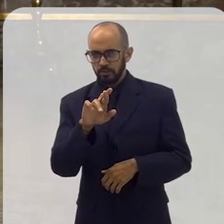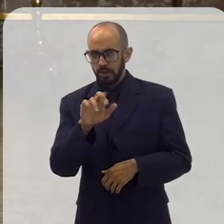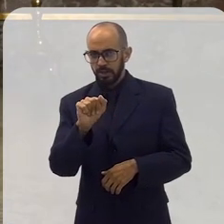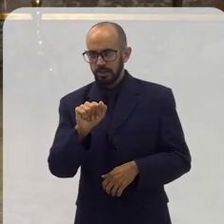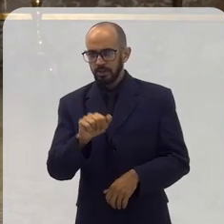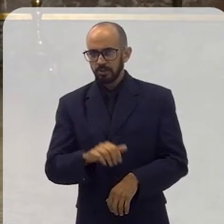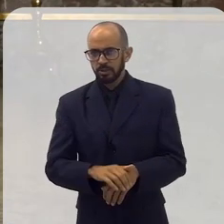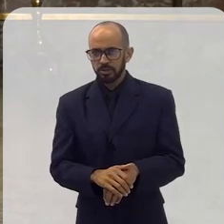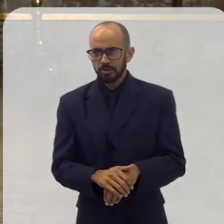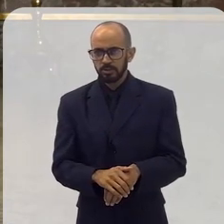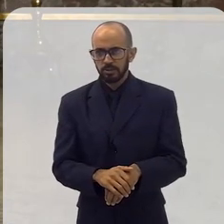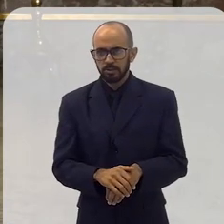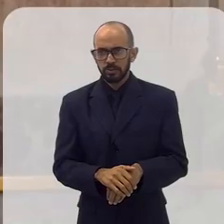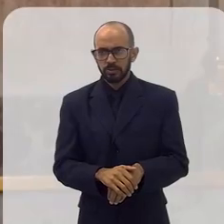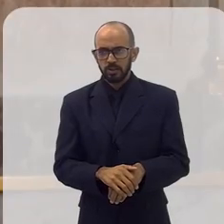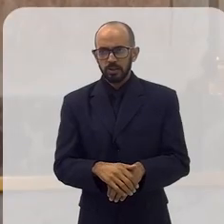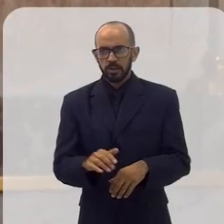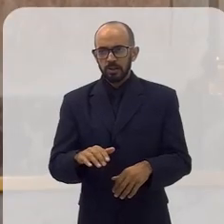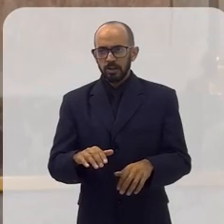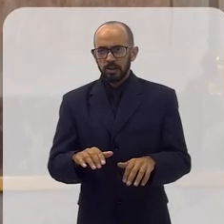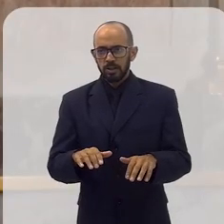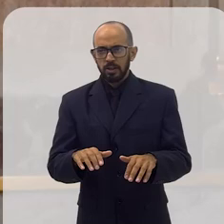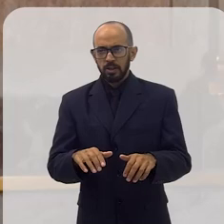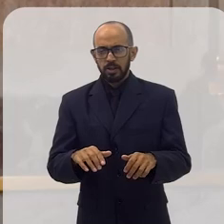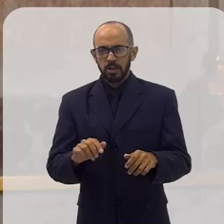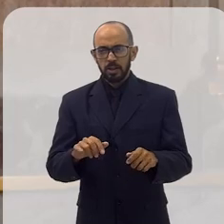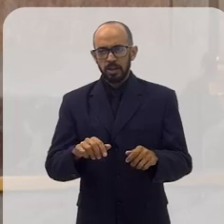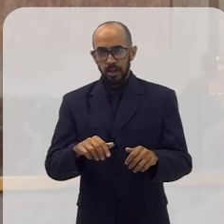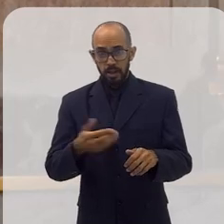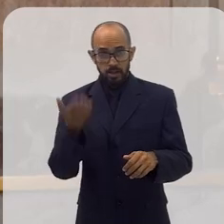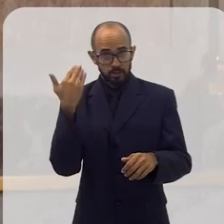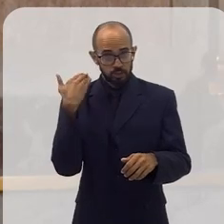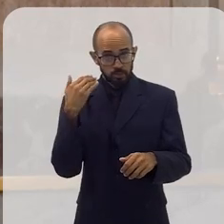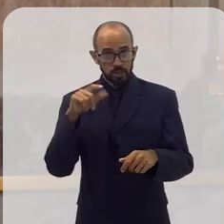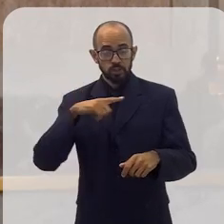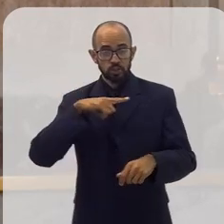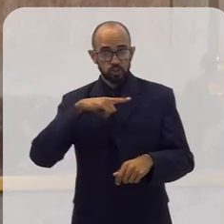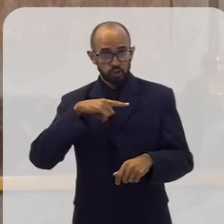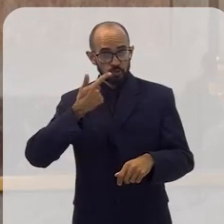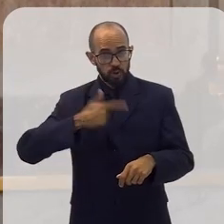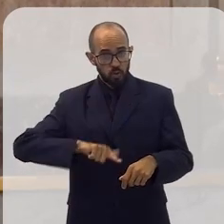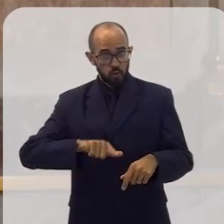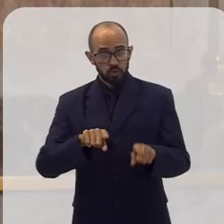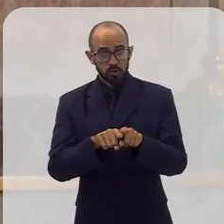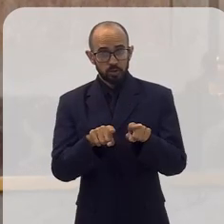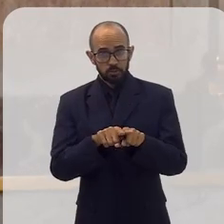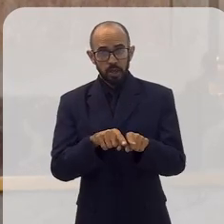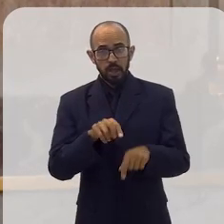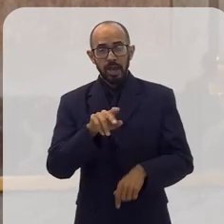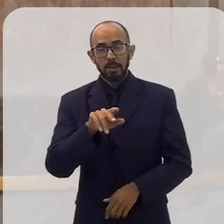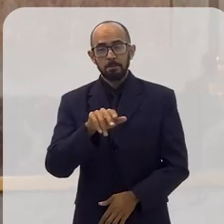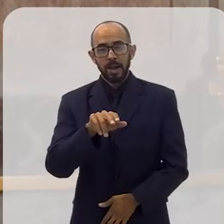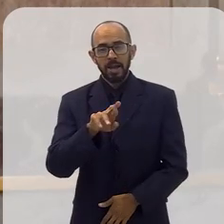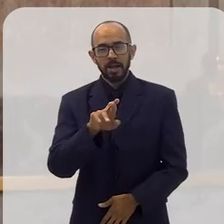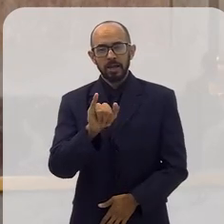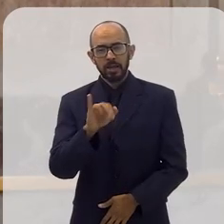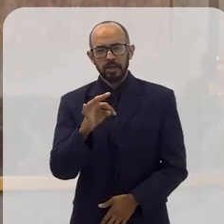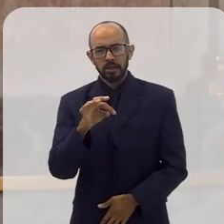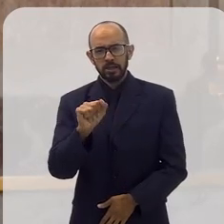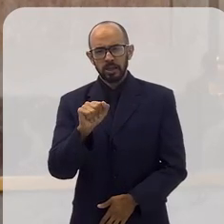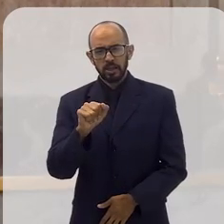sim, que está cuidando do lar Nossa Senhora da Glória. Antigamente tinha uma também, outra, que a irmã Rita,